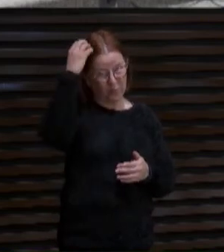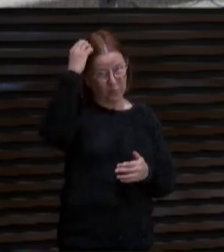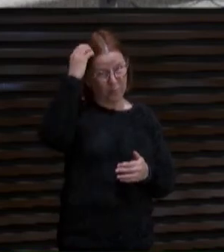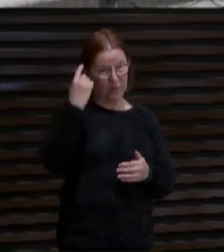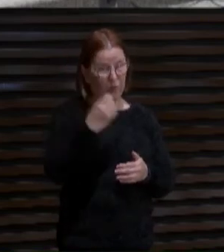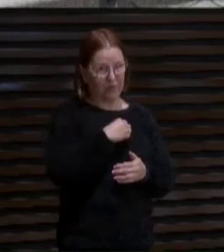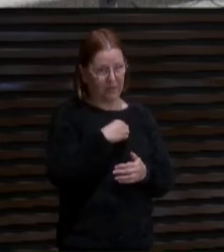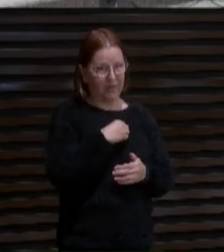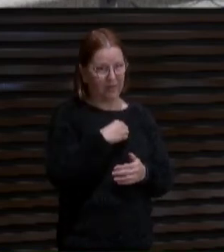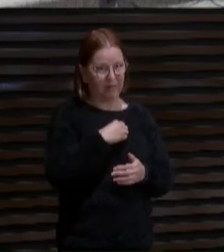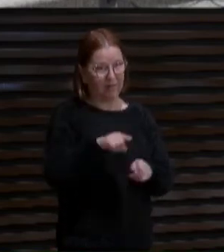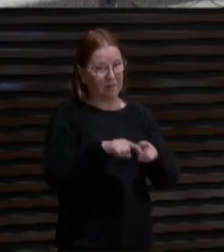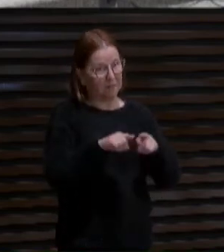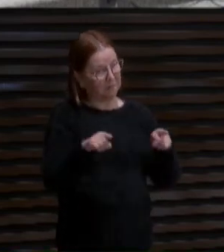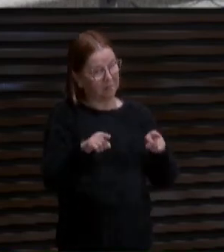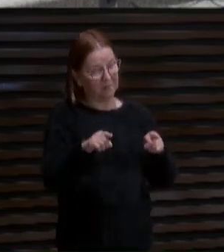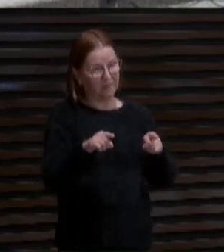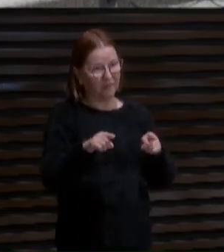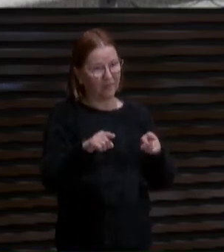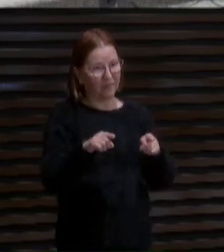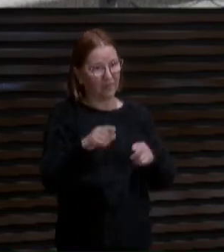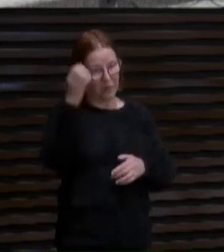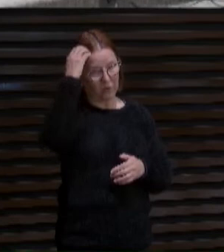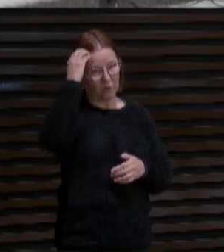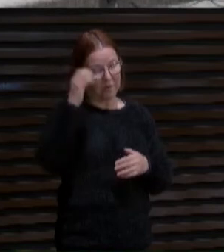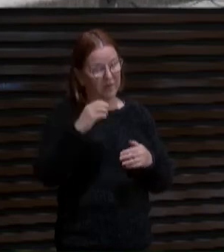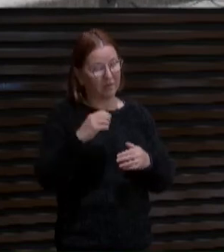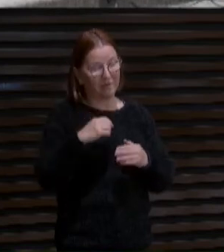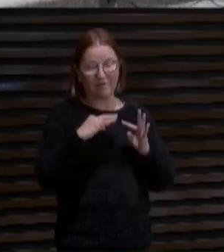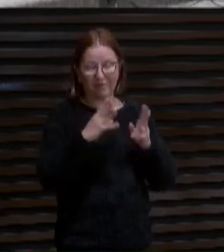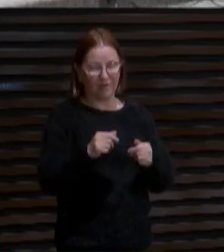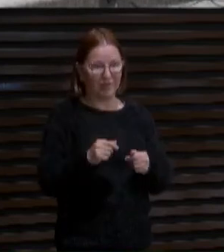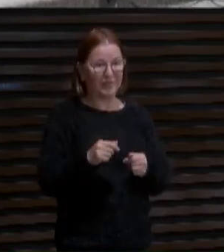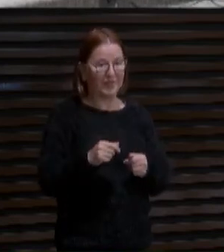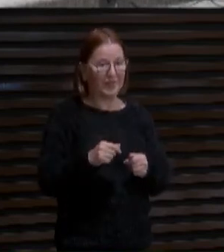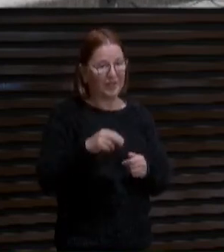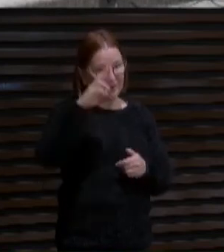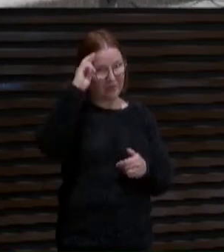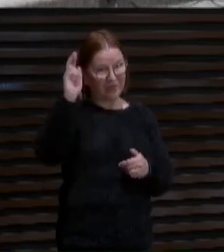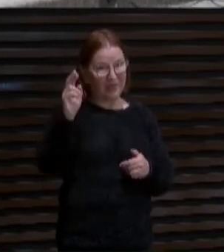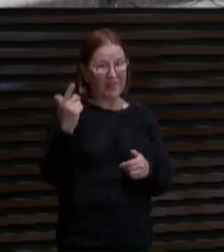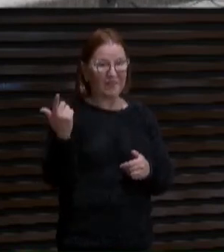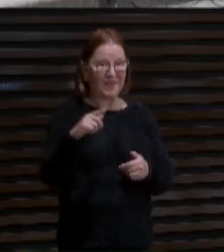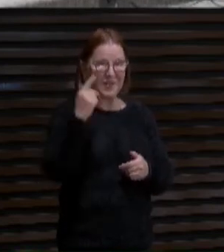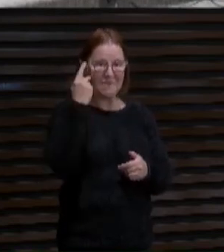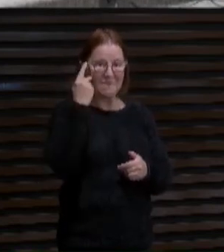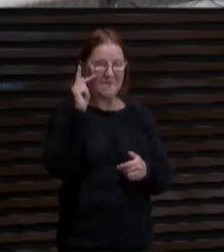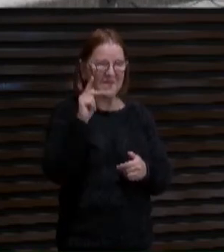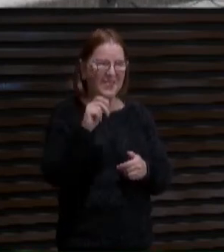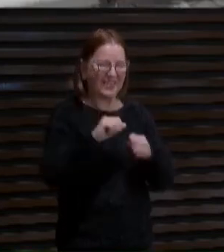eu sou culpado do todo e o senhor veio para tirar todo e para fazer a obra e para botar a vida dele dentro de nós e para fazer uma obra